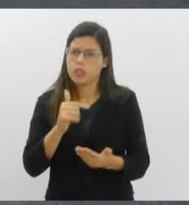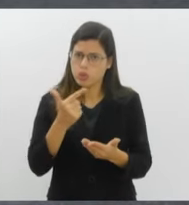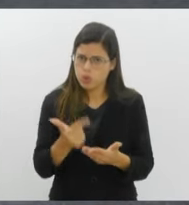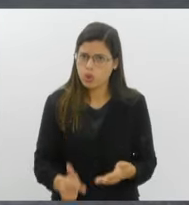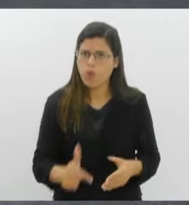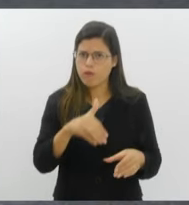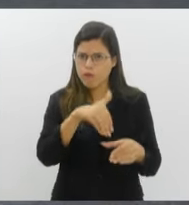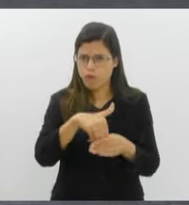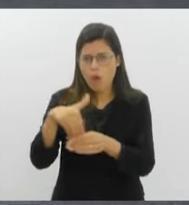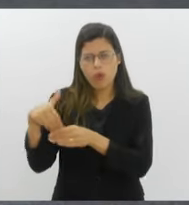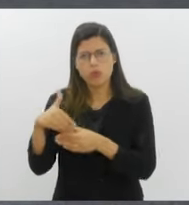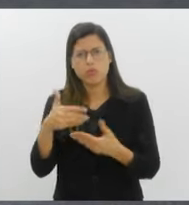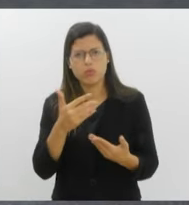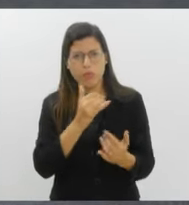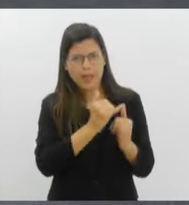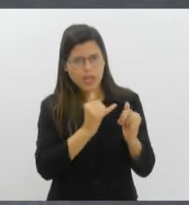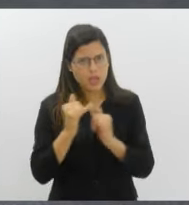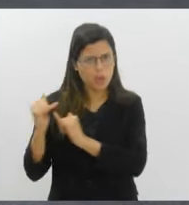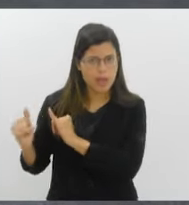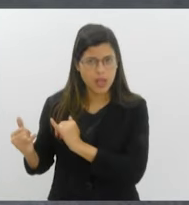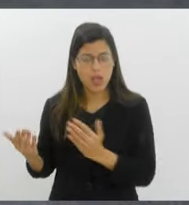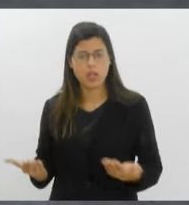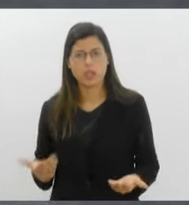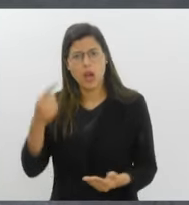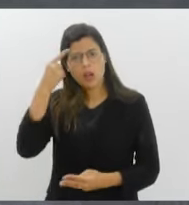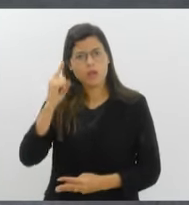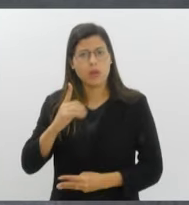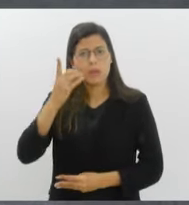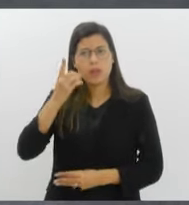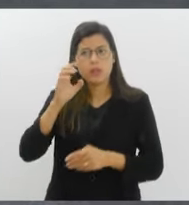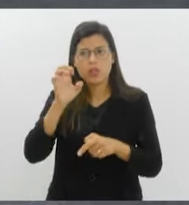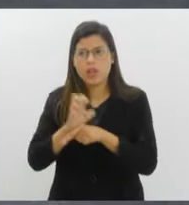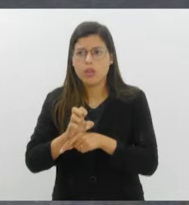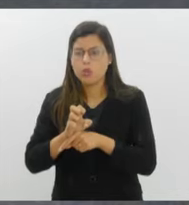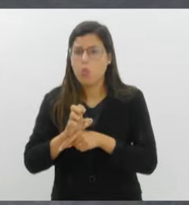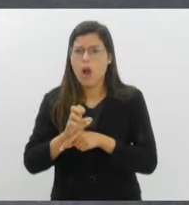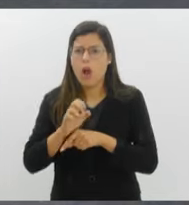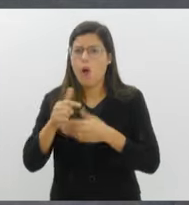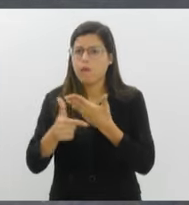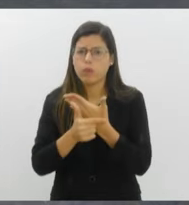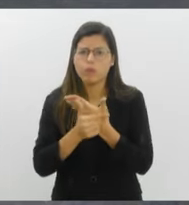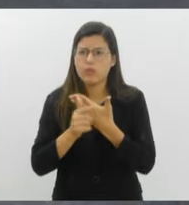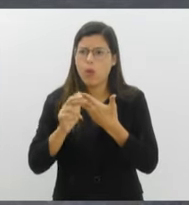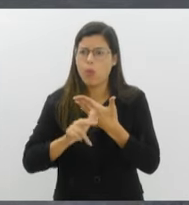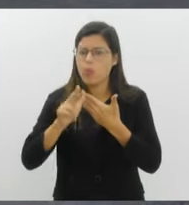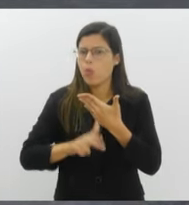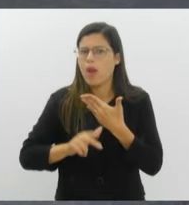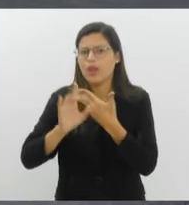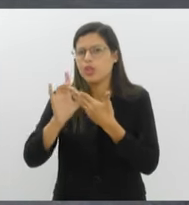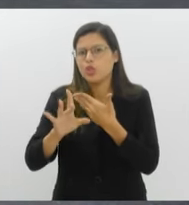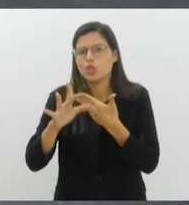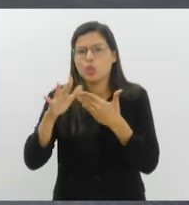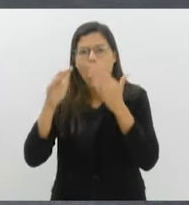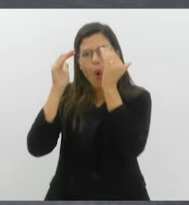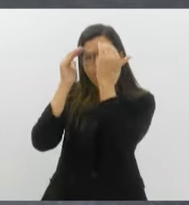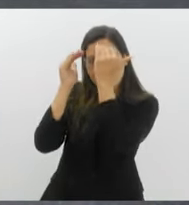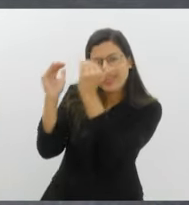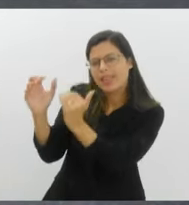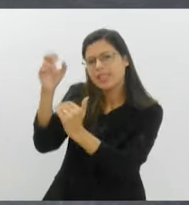interior. Ele não sabe que um deputado estadual não tem a função simplesmente de ser vassalo do prefeito, no caso